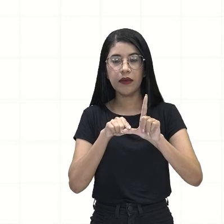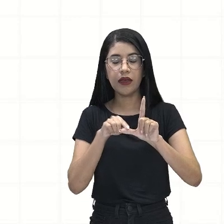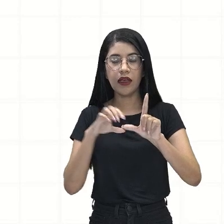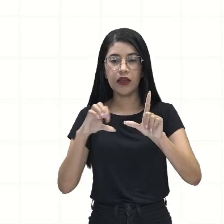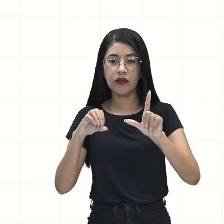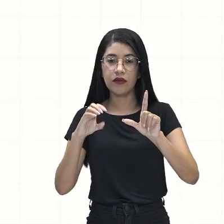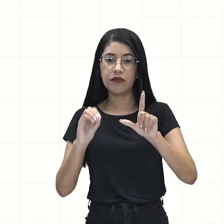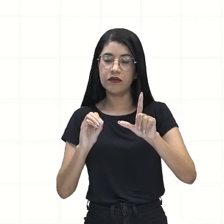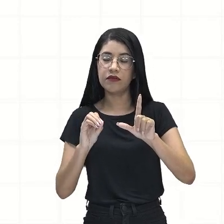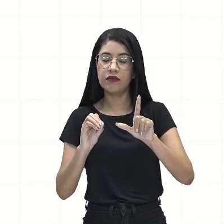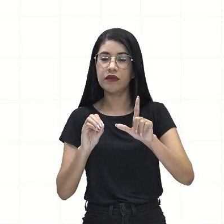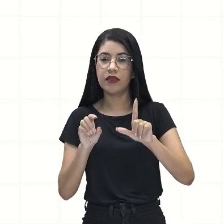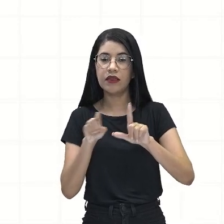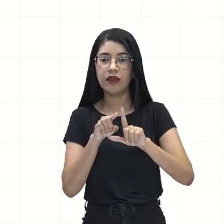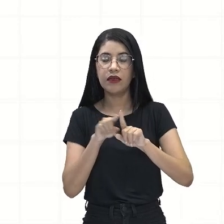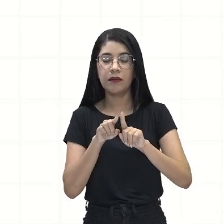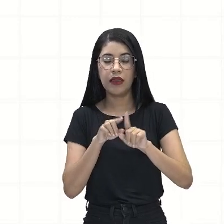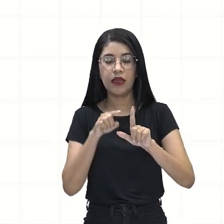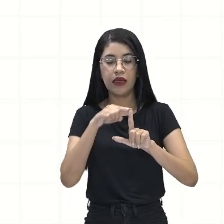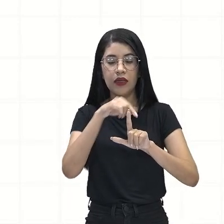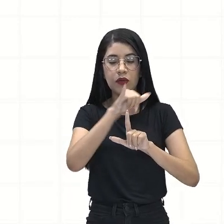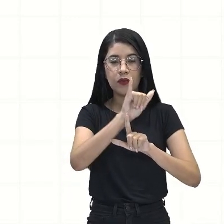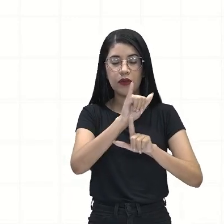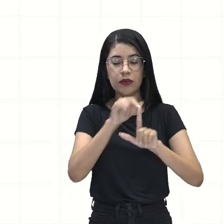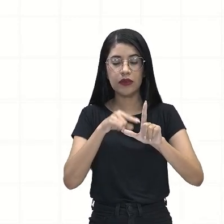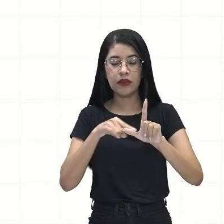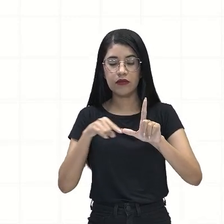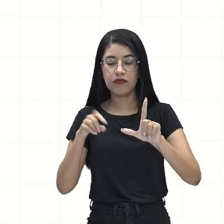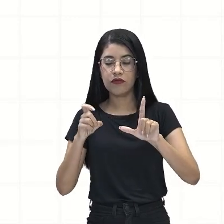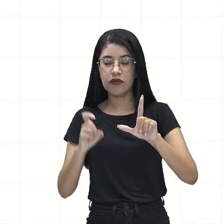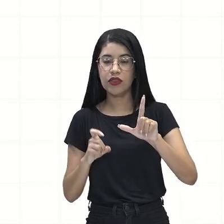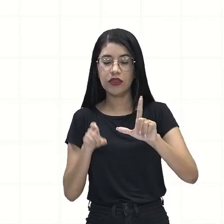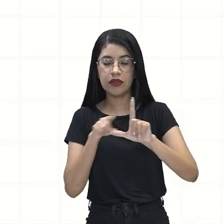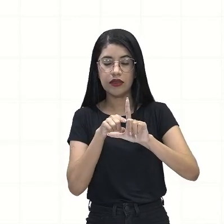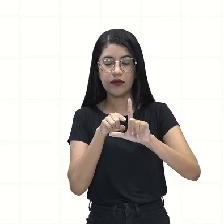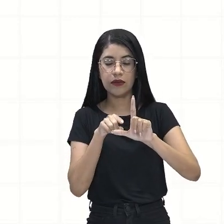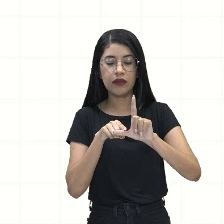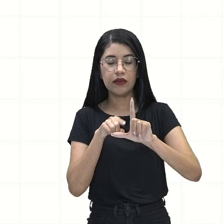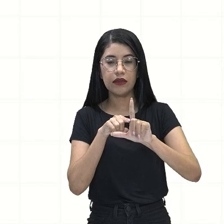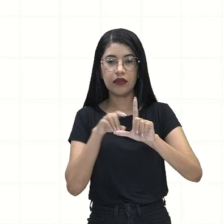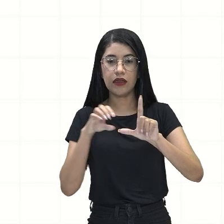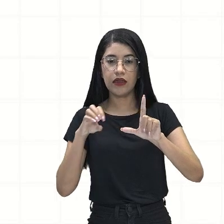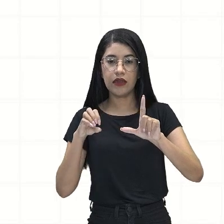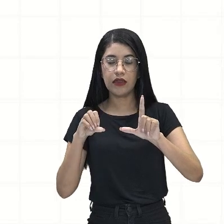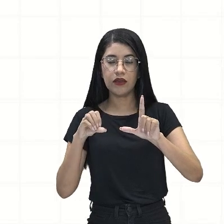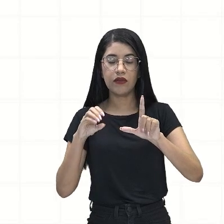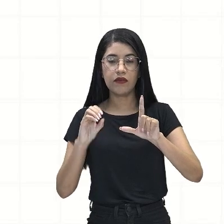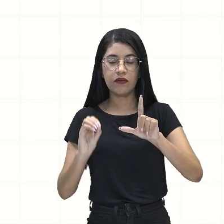dos seus pontos também vai ter ângulo reto, né? Aí, então, se eu tenho um triângulo